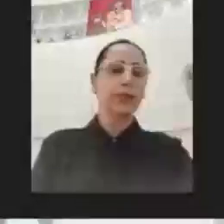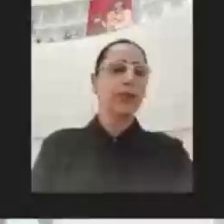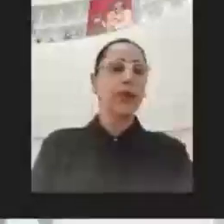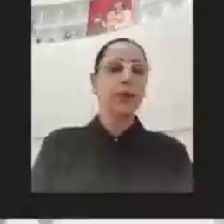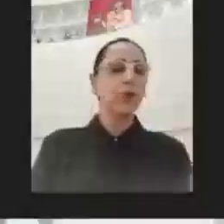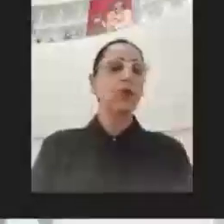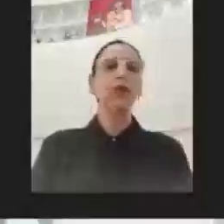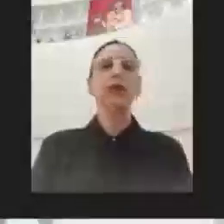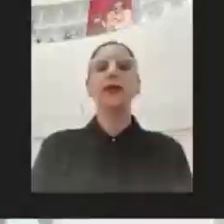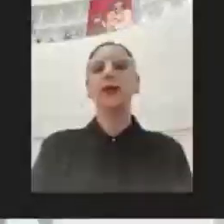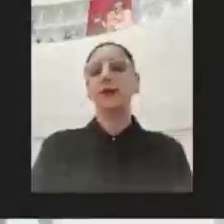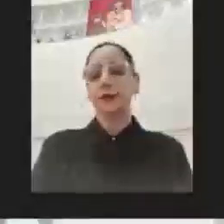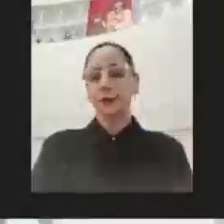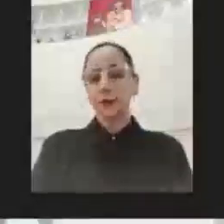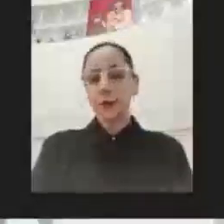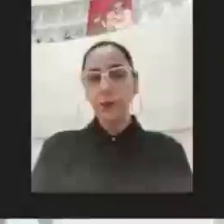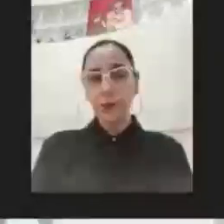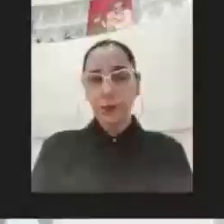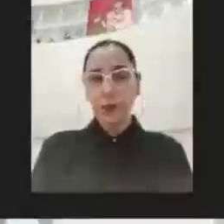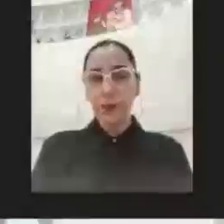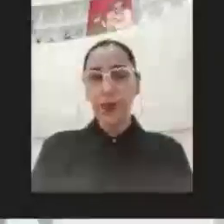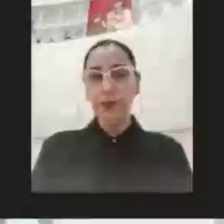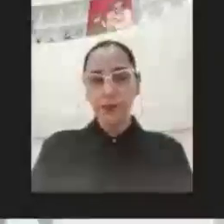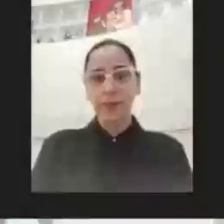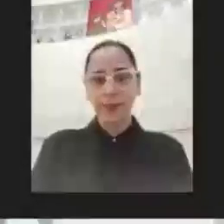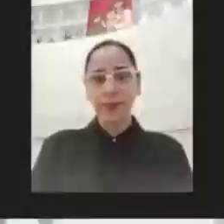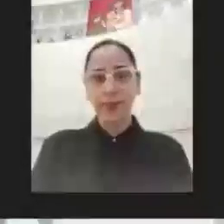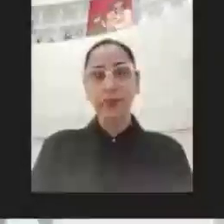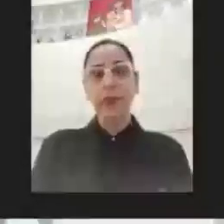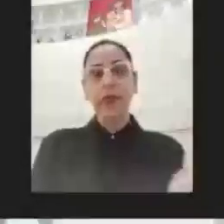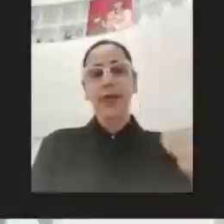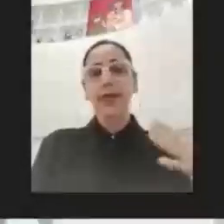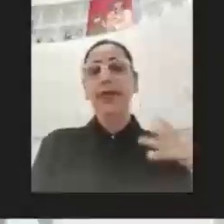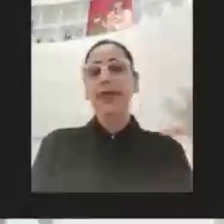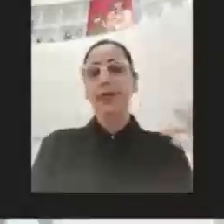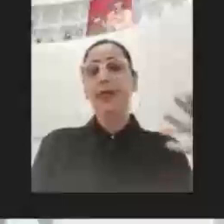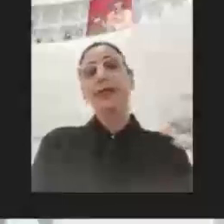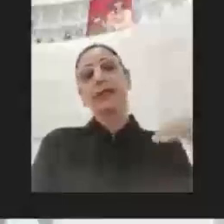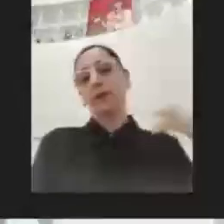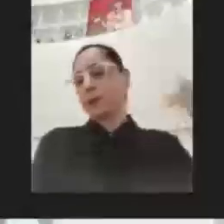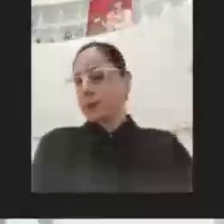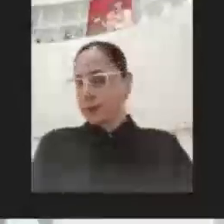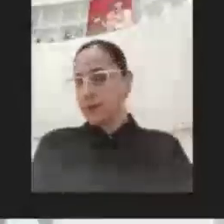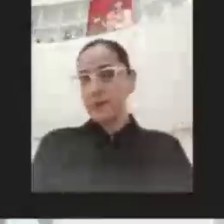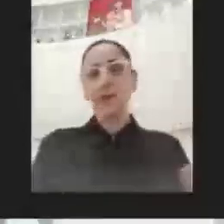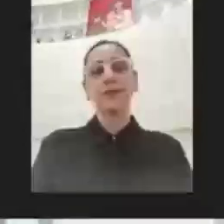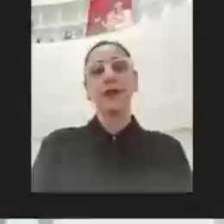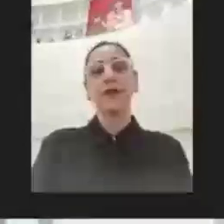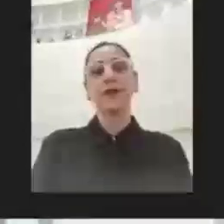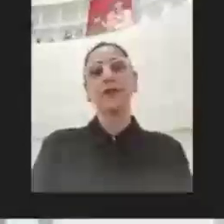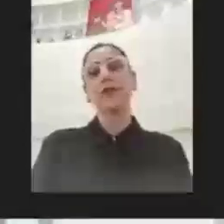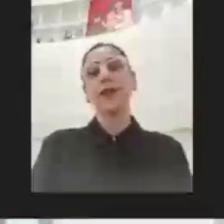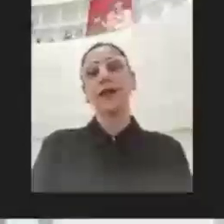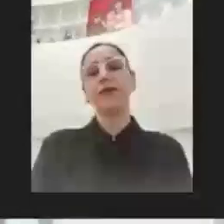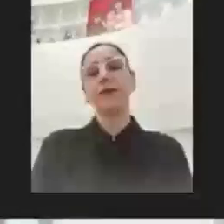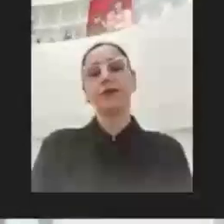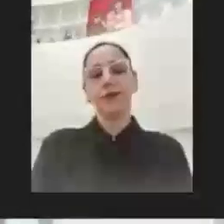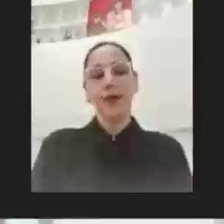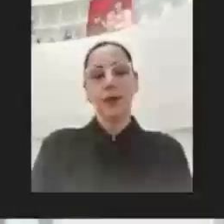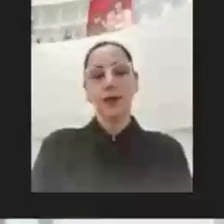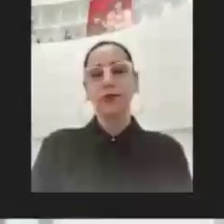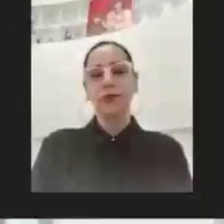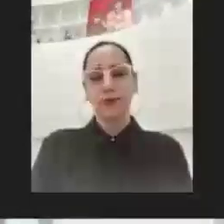do posto de saúde, procure ali o seu médico, entendeu? E aí, se